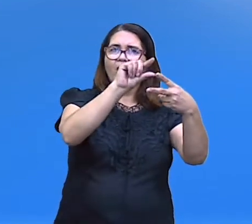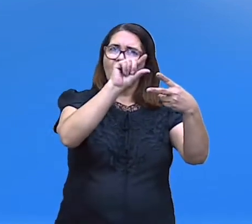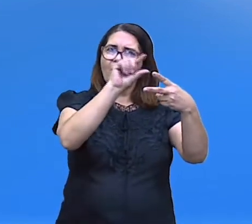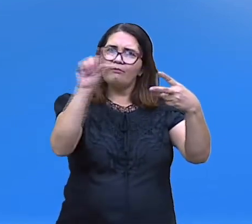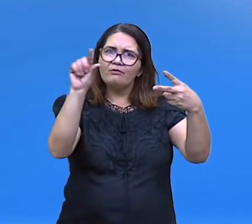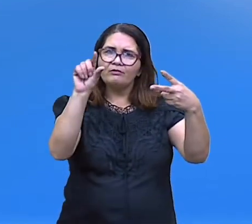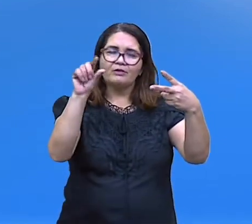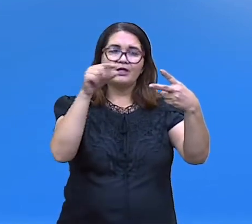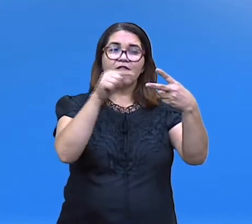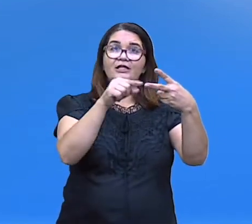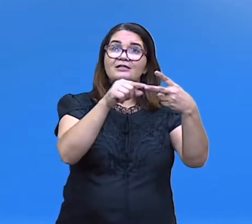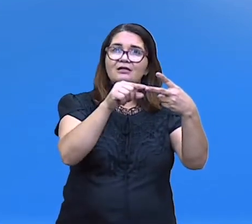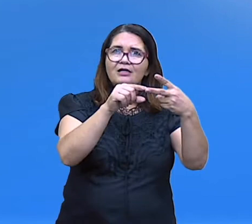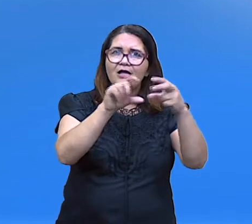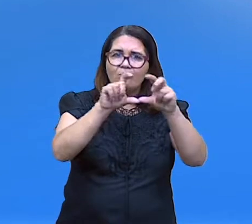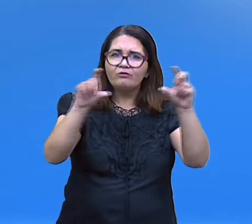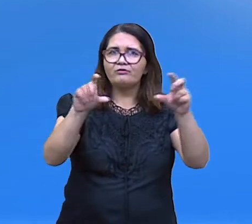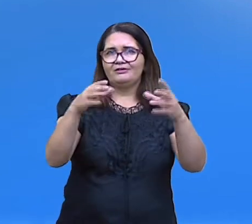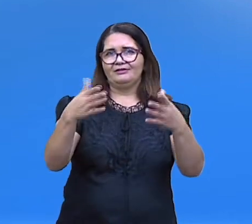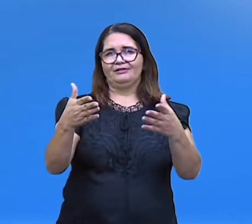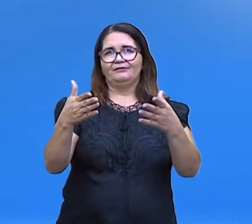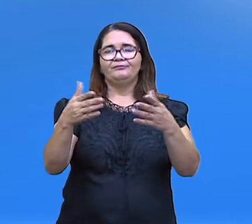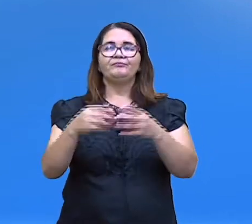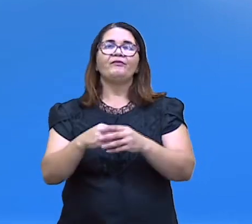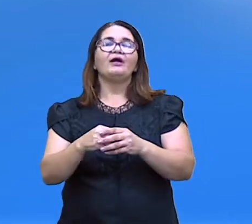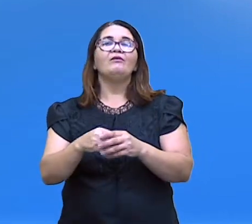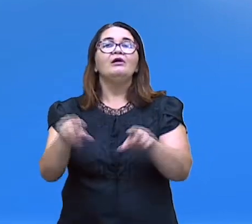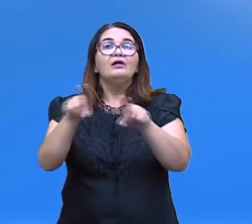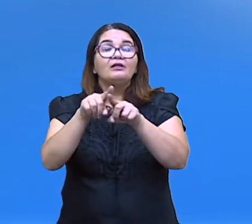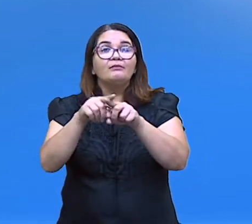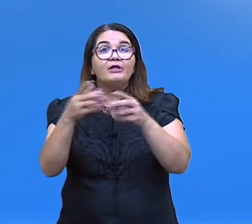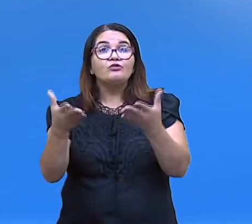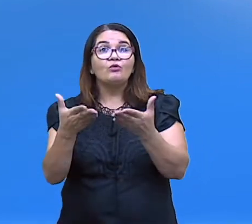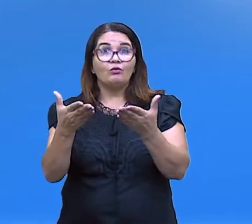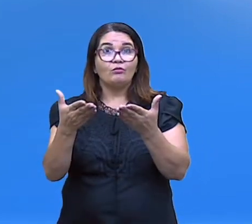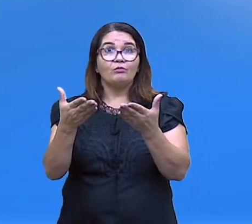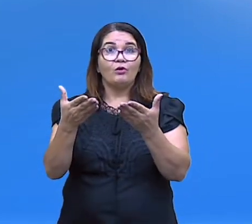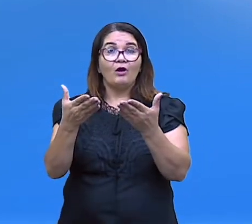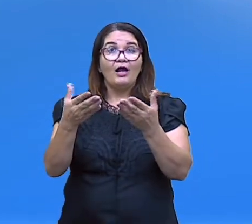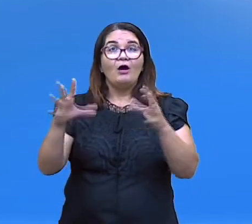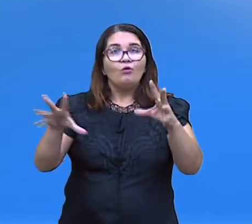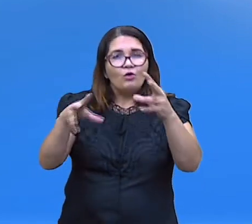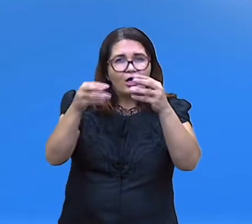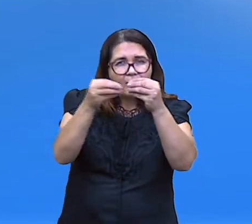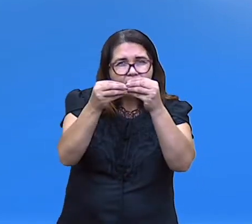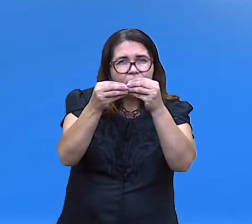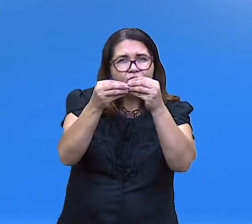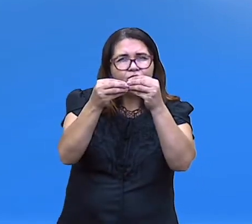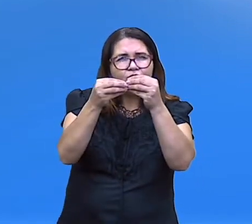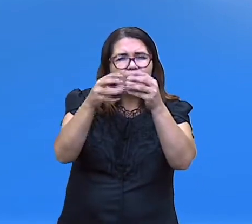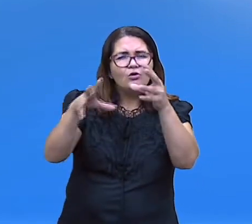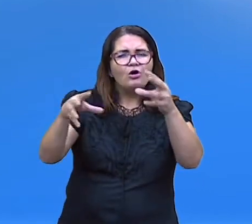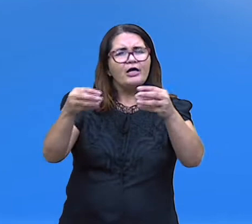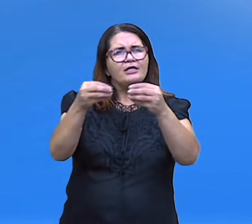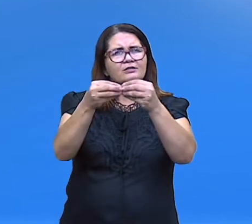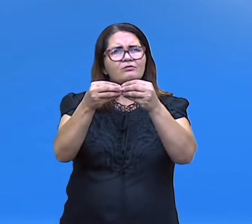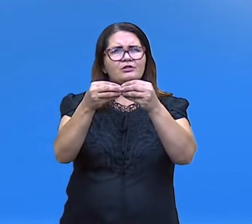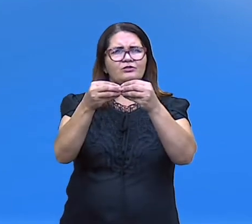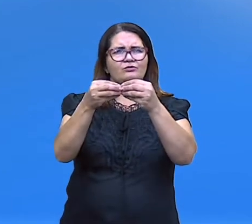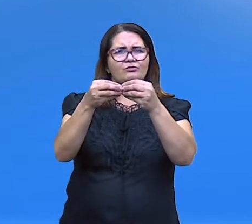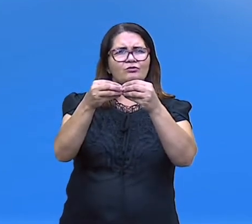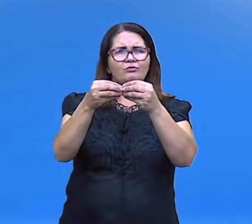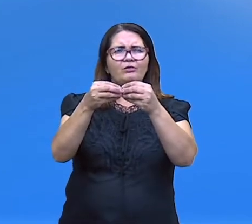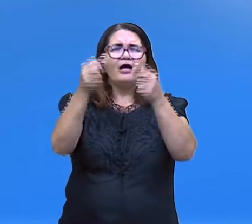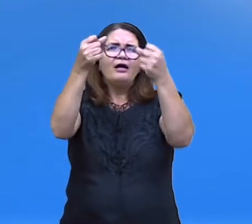resolução desse conflito. E tem como finalidade o quê? A sinopse: despertar a curiosidade sobre como